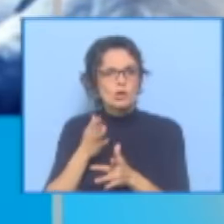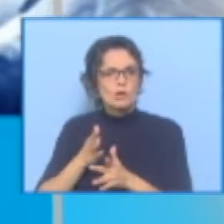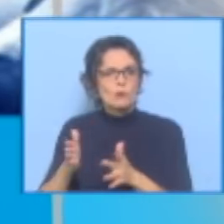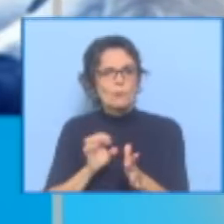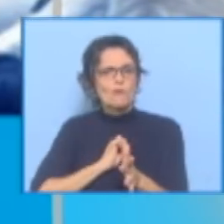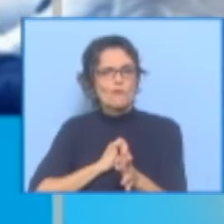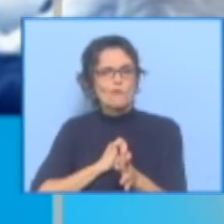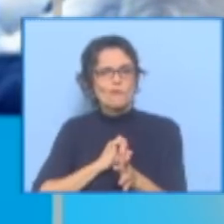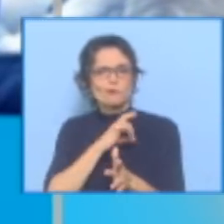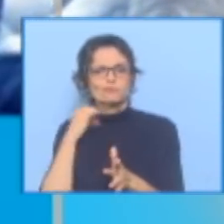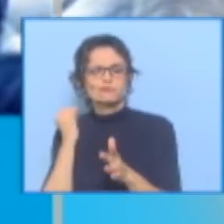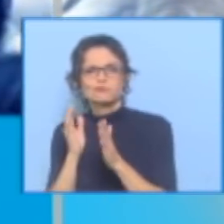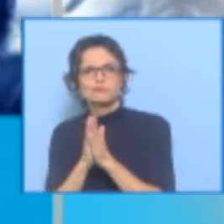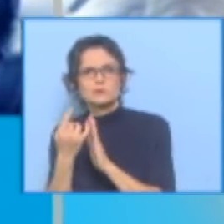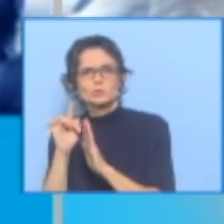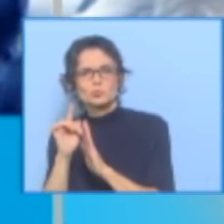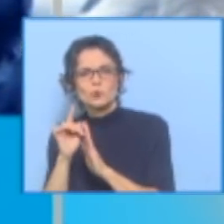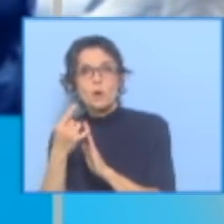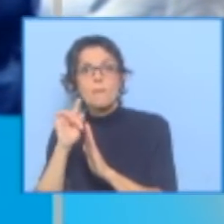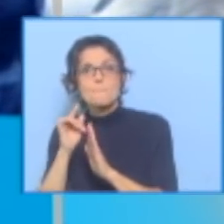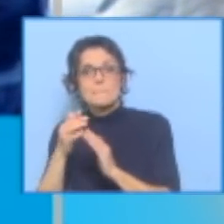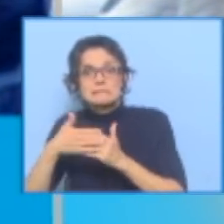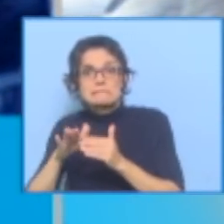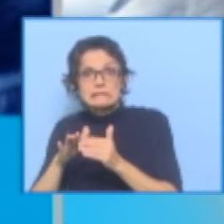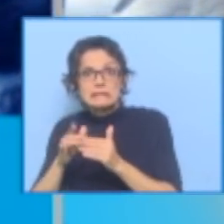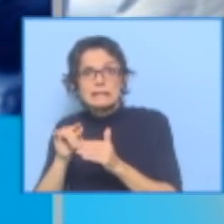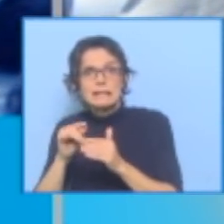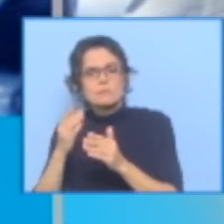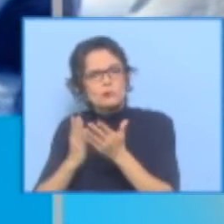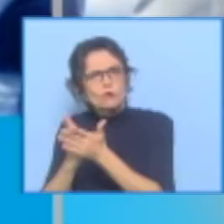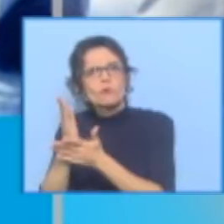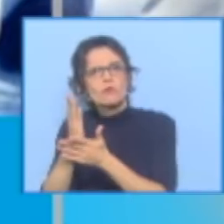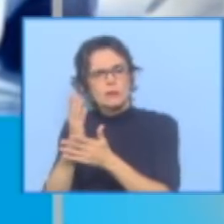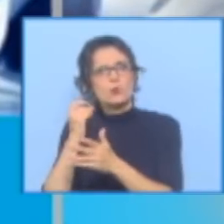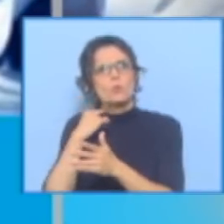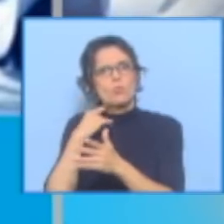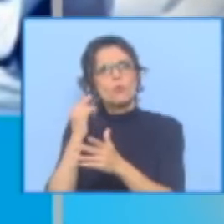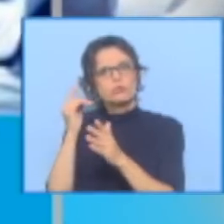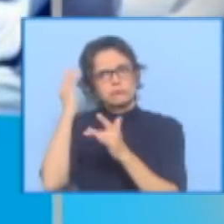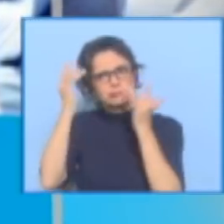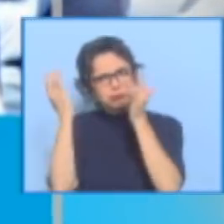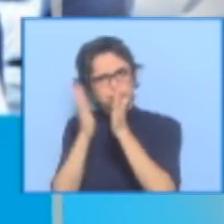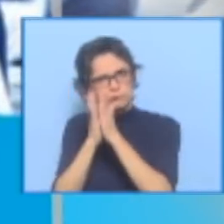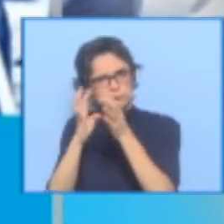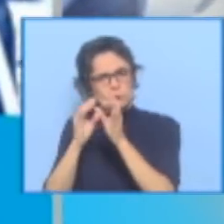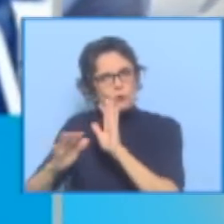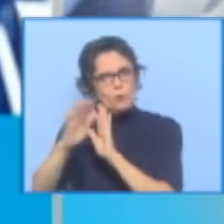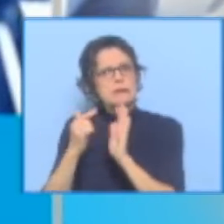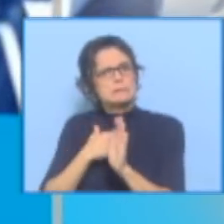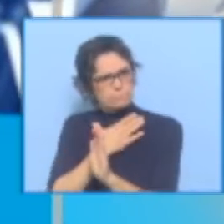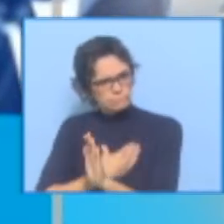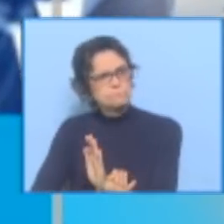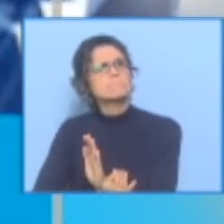não fosse o sacerdócio, então saí do seminário, mas continuei o curso de Teologia por ser uma área que gosto e que acho que a